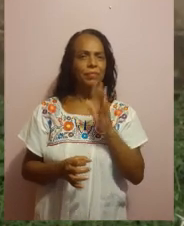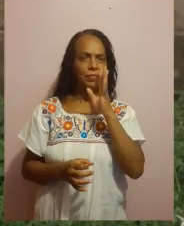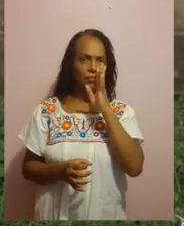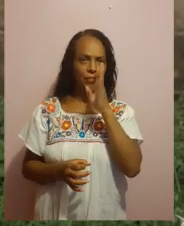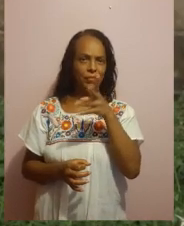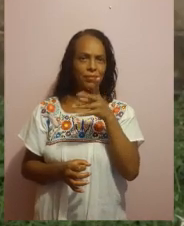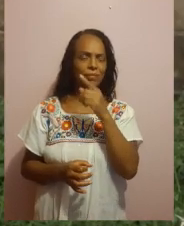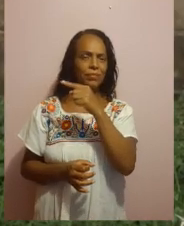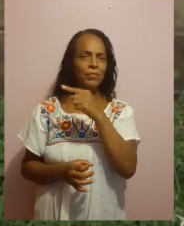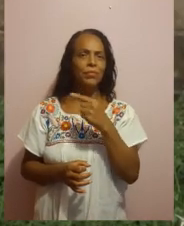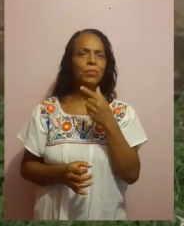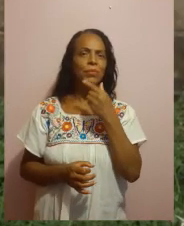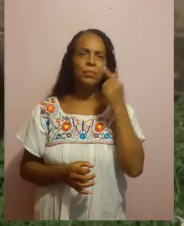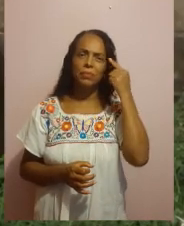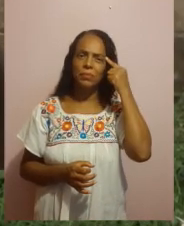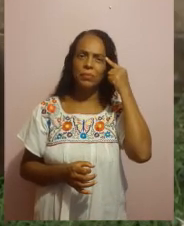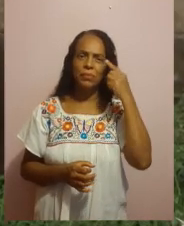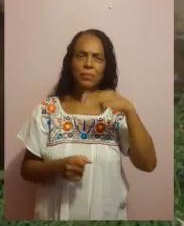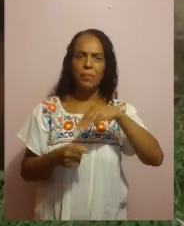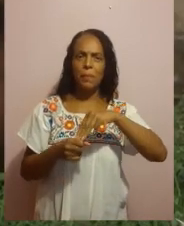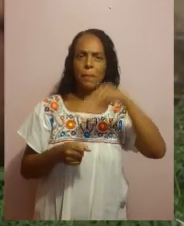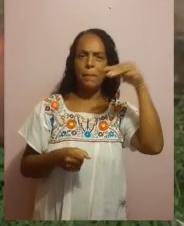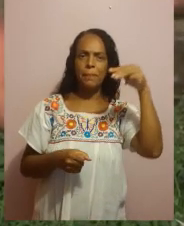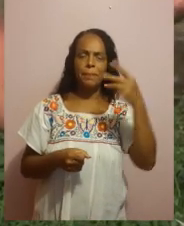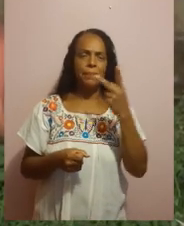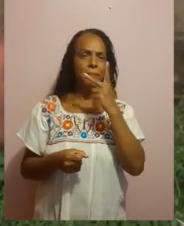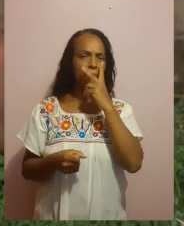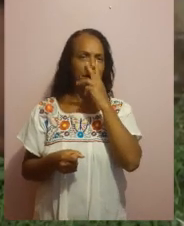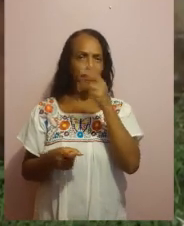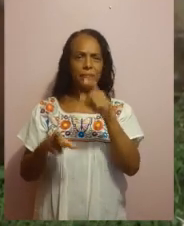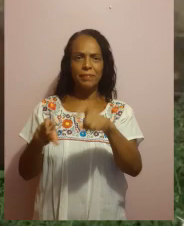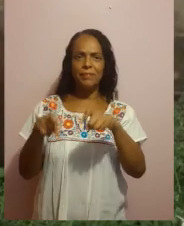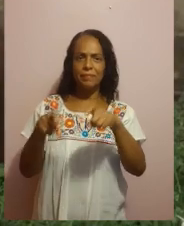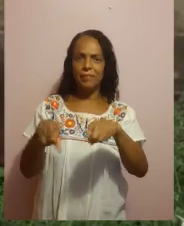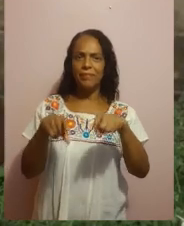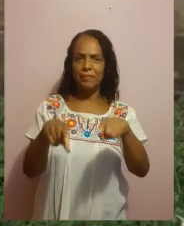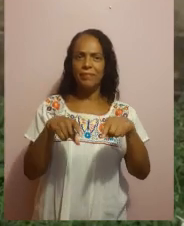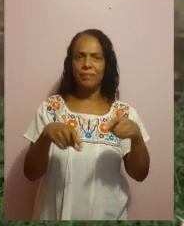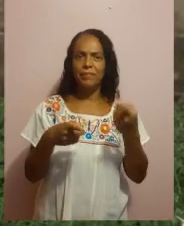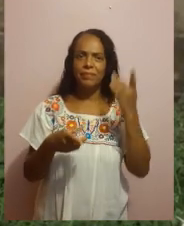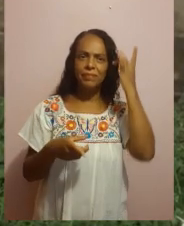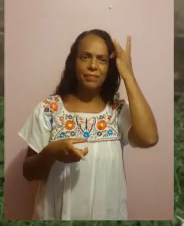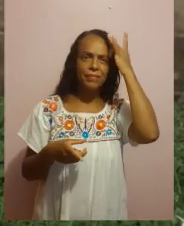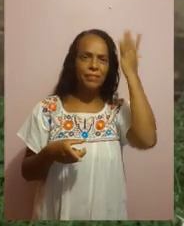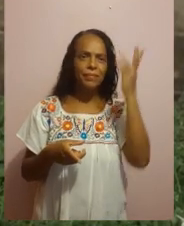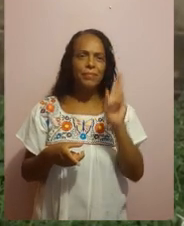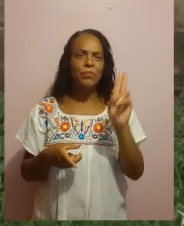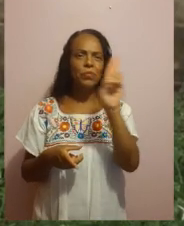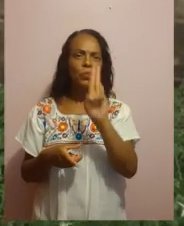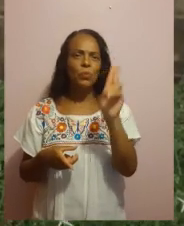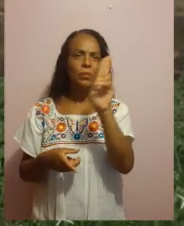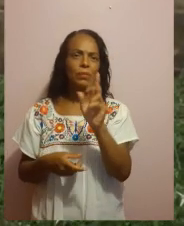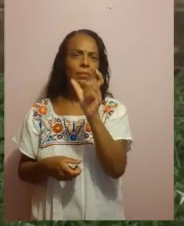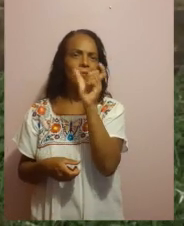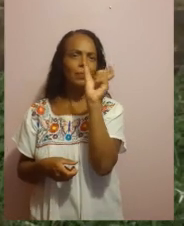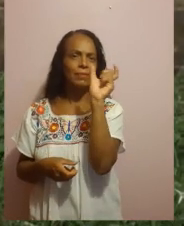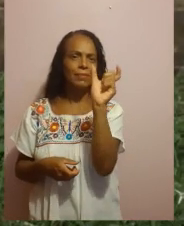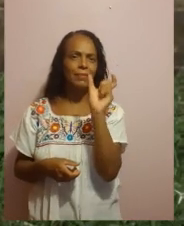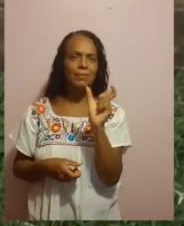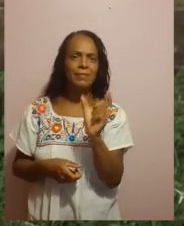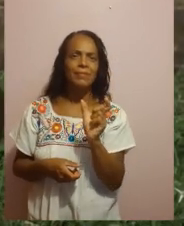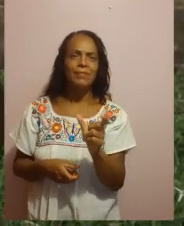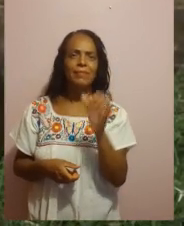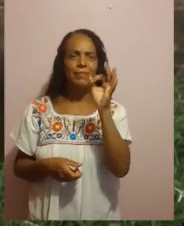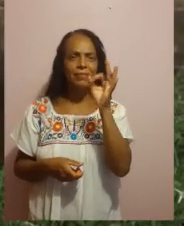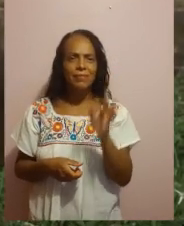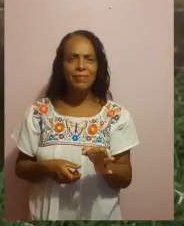um caboclo, nem sabia colocar as palavras, né, direito. Então